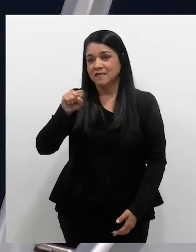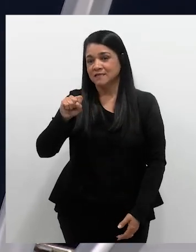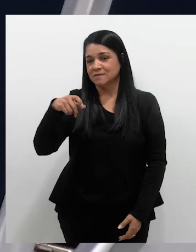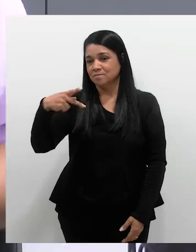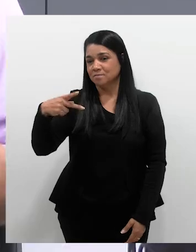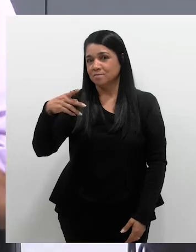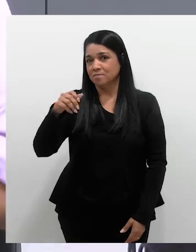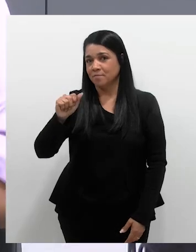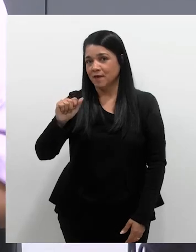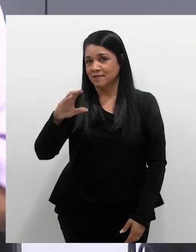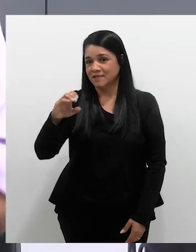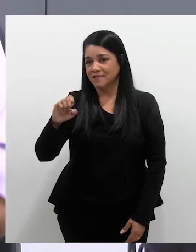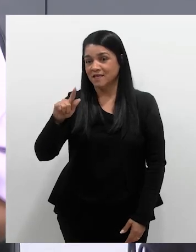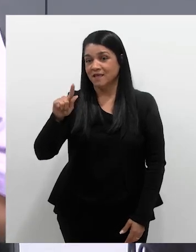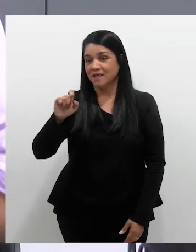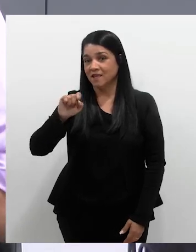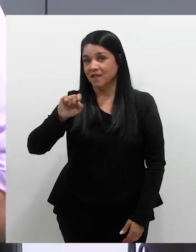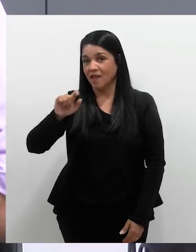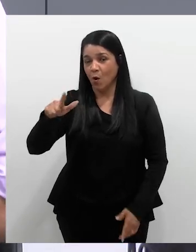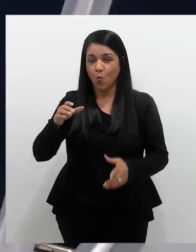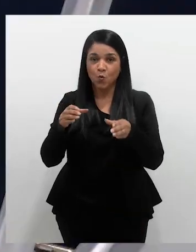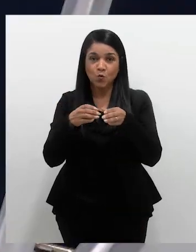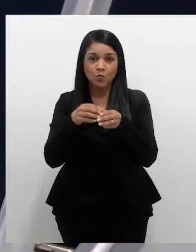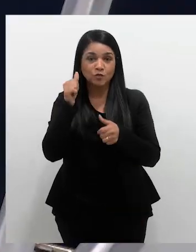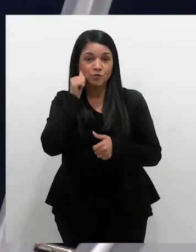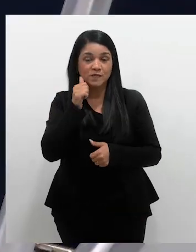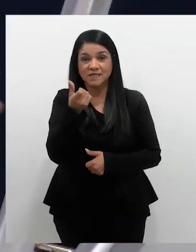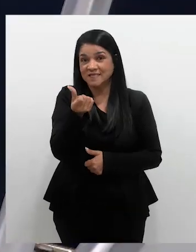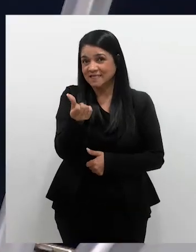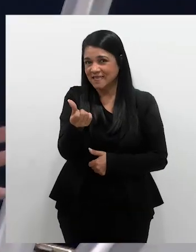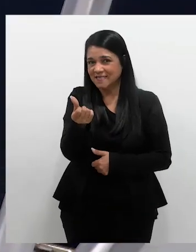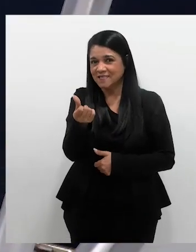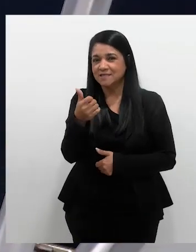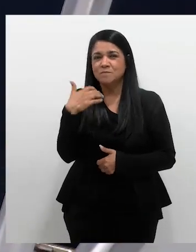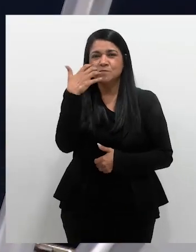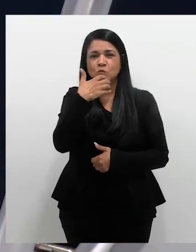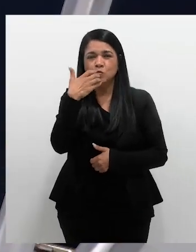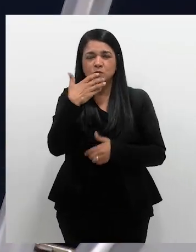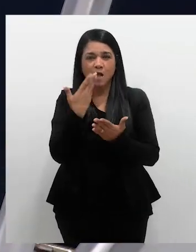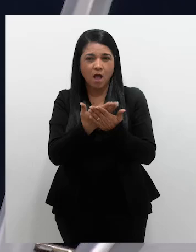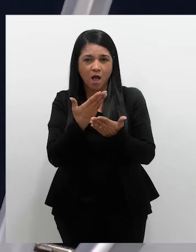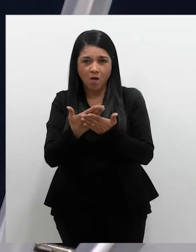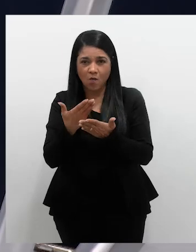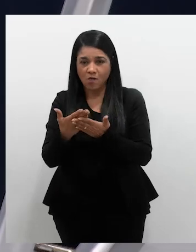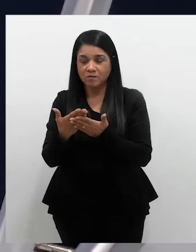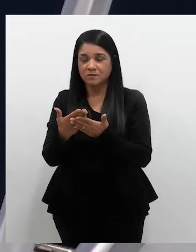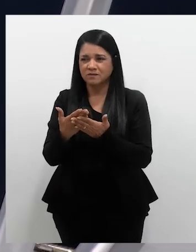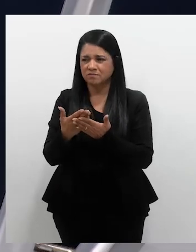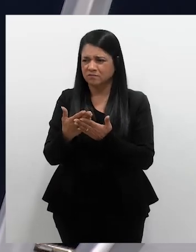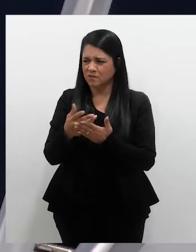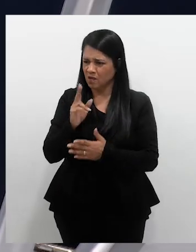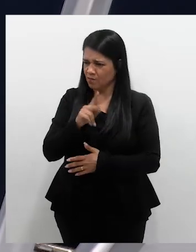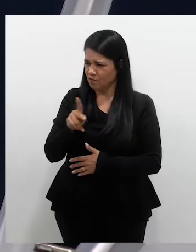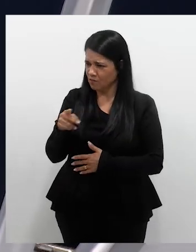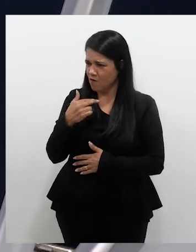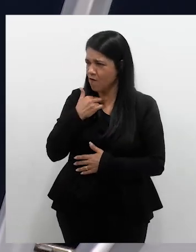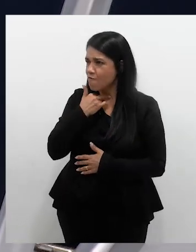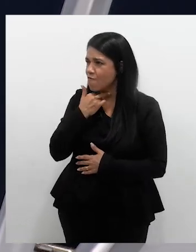brasileiras. Ah. Nós éramos em 6 meninas, levou para fazer aula de canto e tudo. Daí a professora falou assim, mas